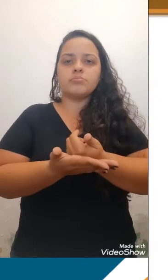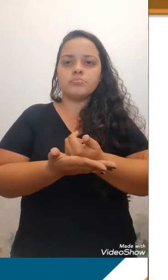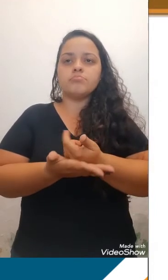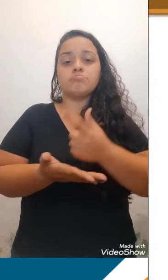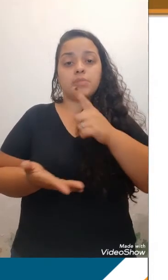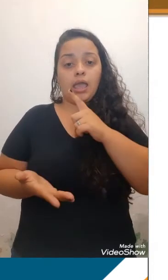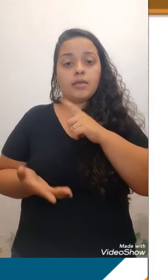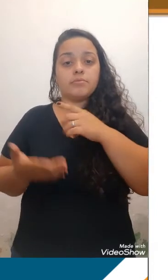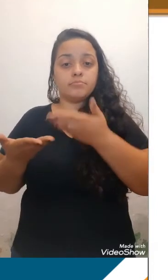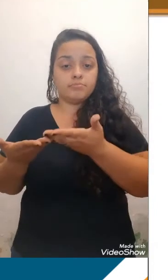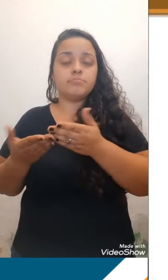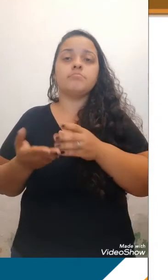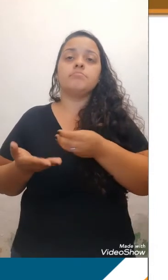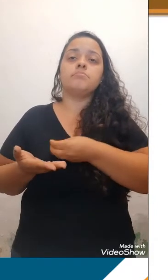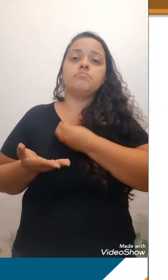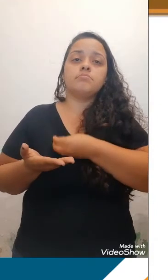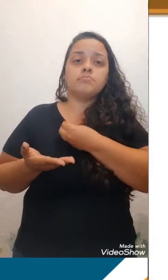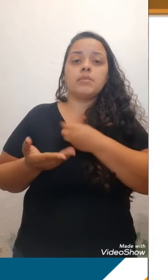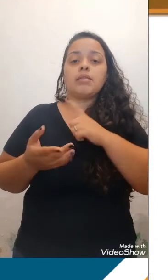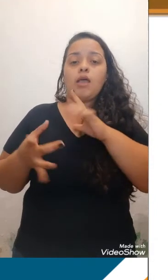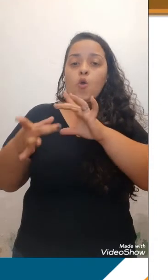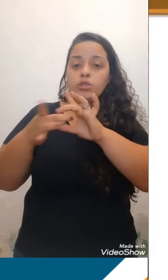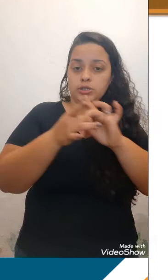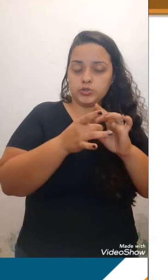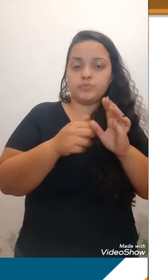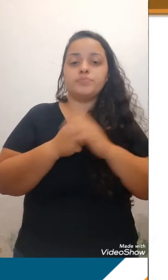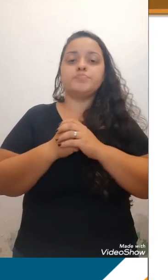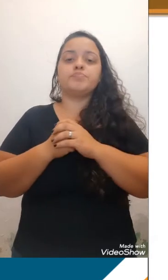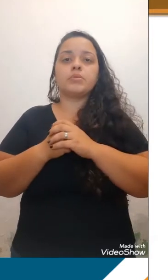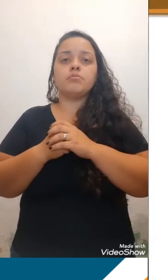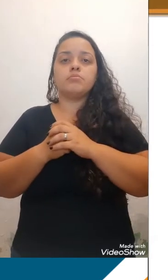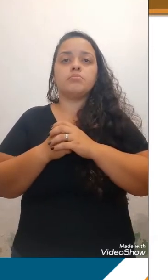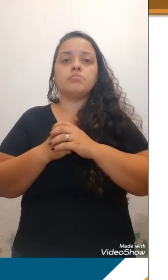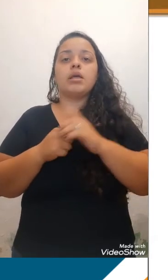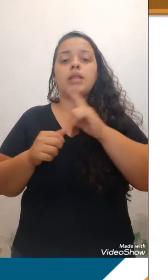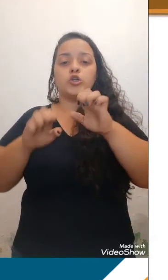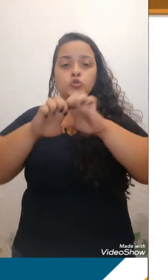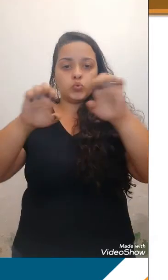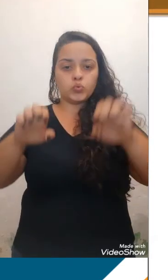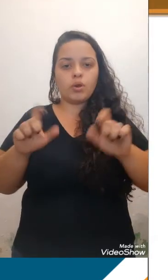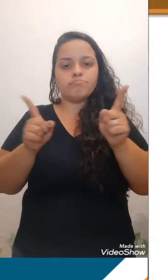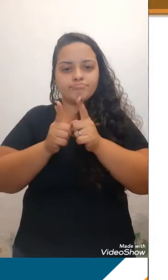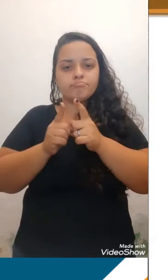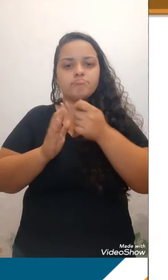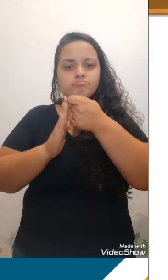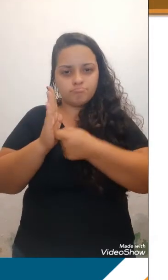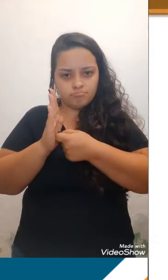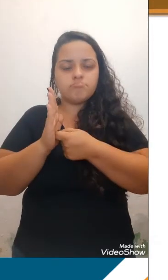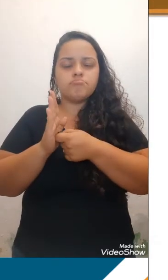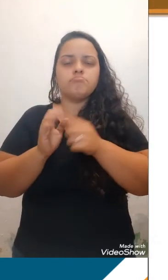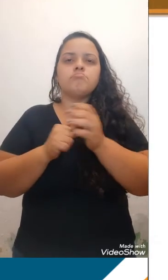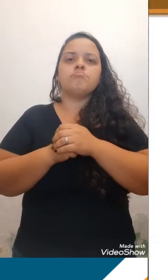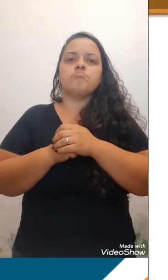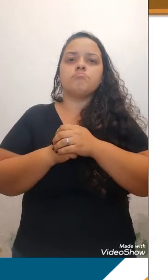temos aí a presença de conectivos, temos novamente aquela estrutura de mini-redação, né, tendo em